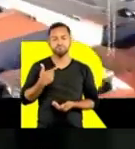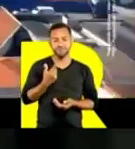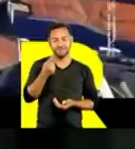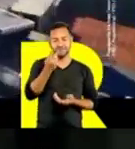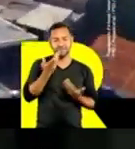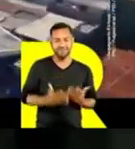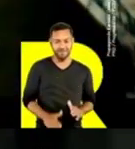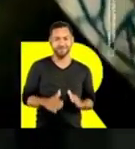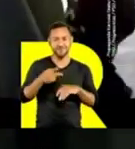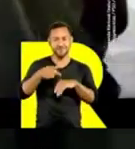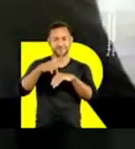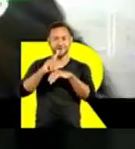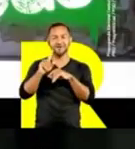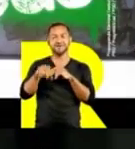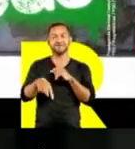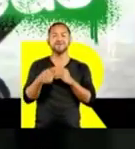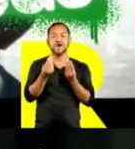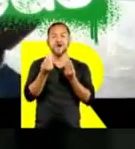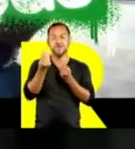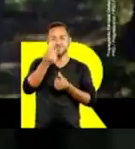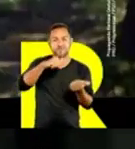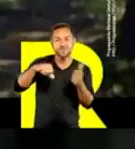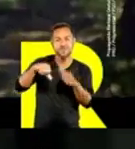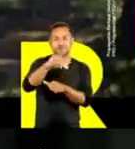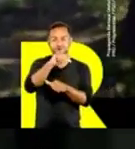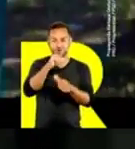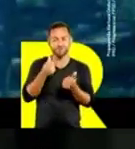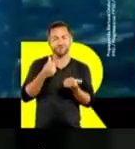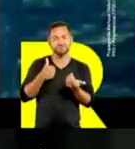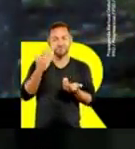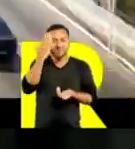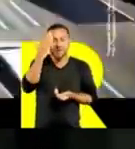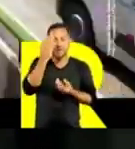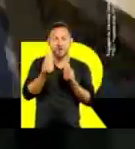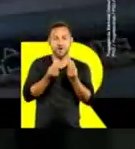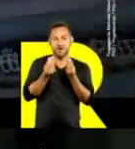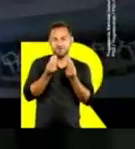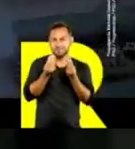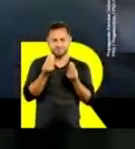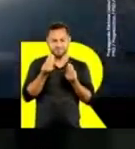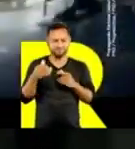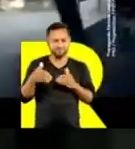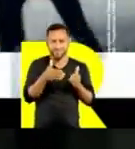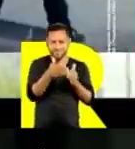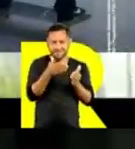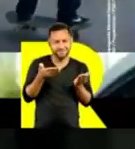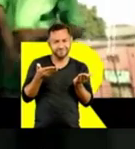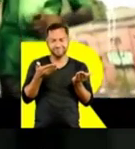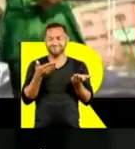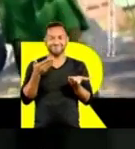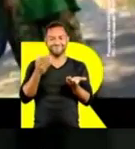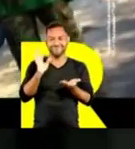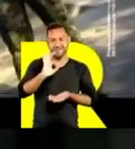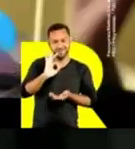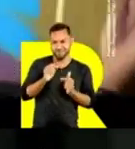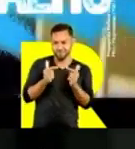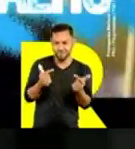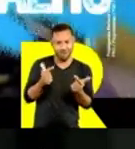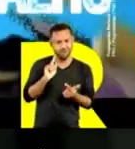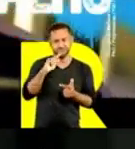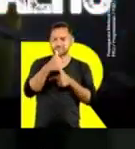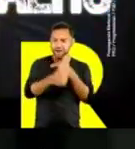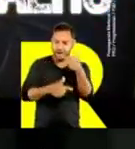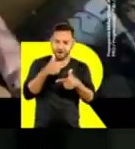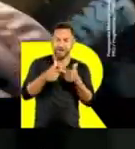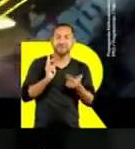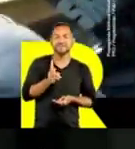Antônio no Socorro, desde cedo ele aprendeu a virar o jogo. Sem migué, sem mutreta, sem atalho. Ricardo é assim, nunca foi sorte, sempre